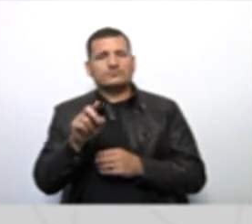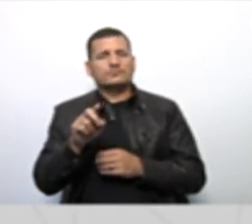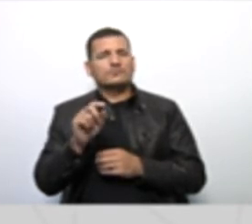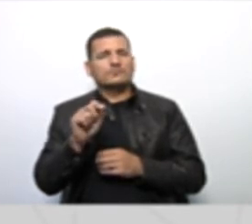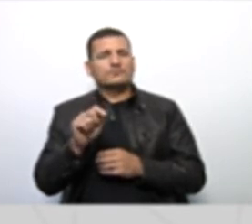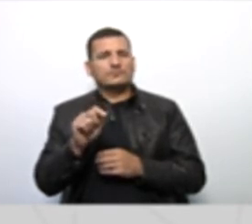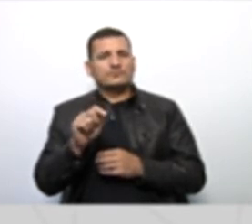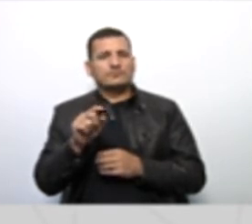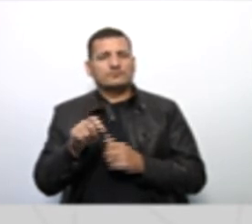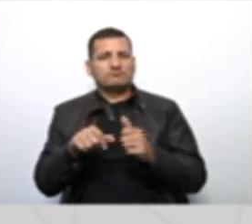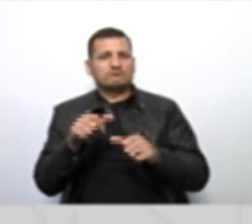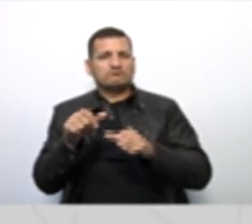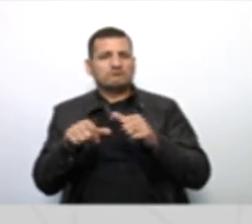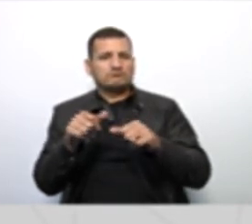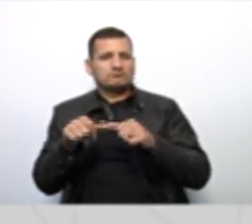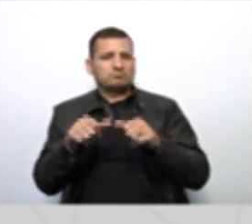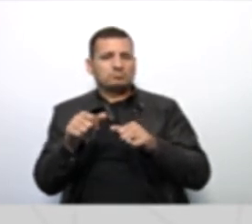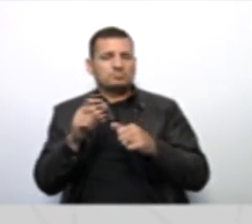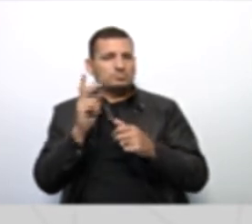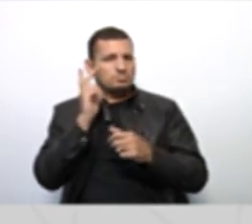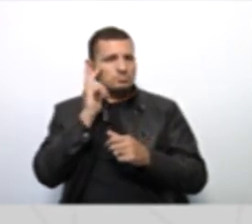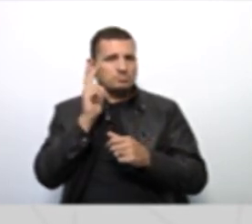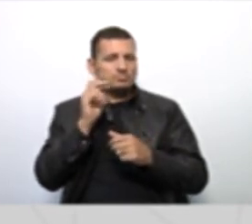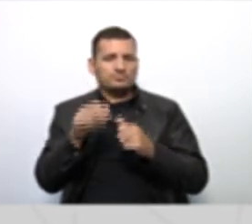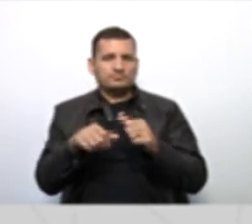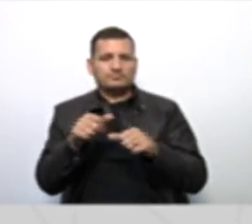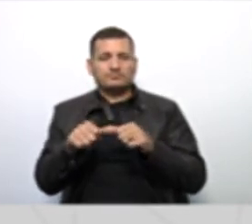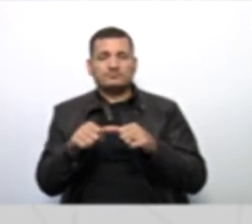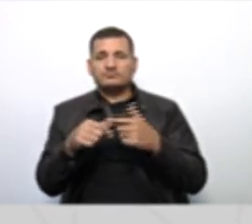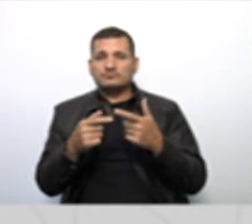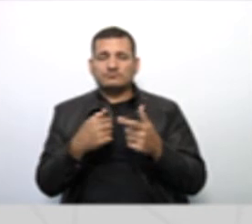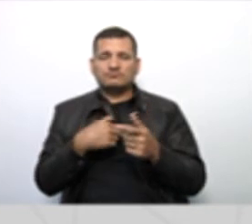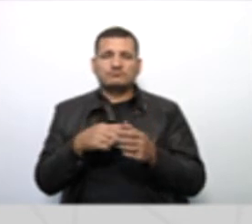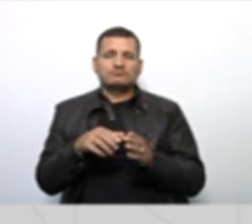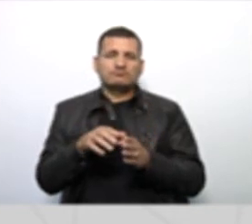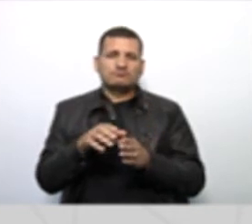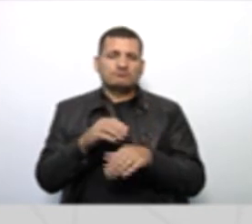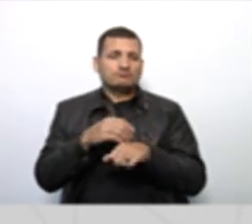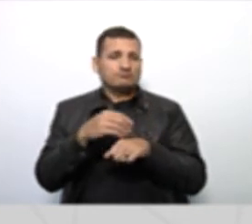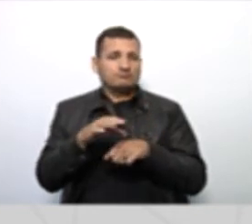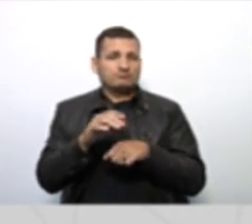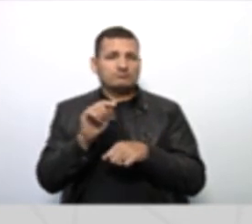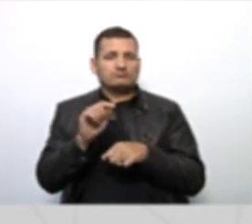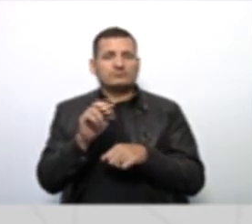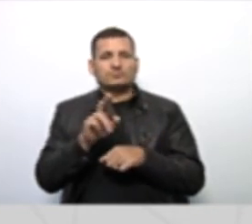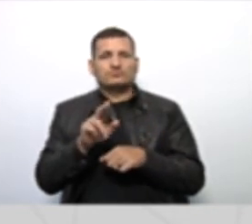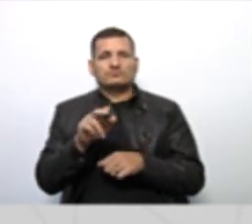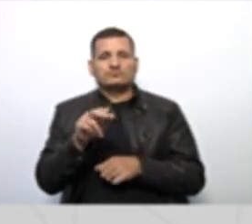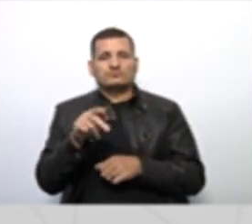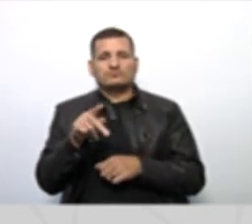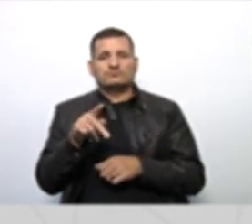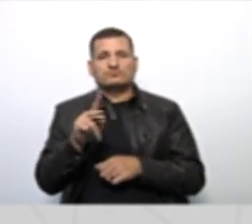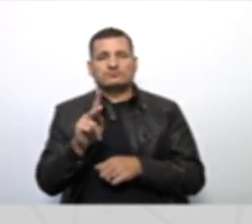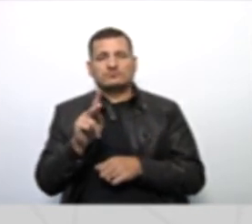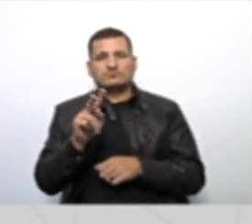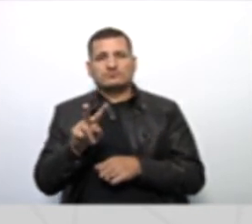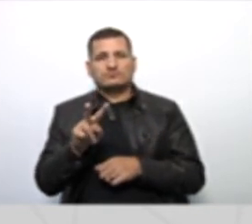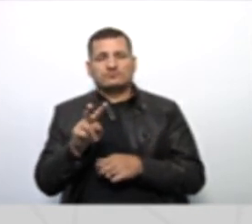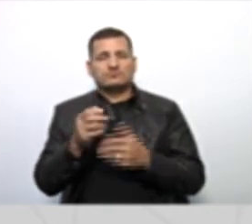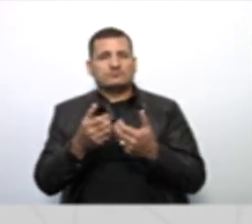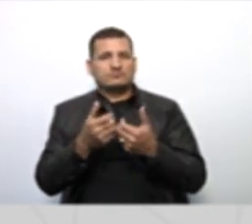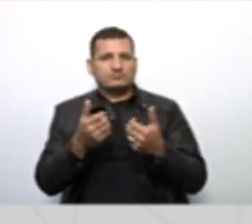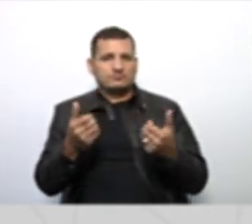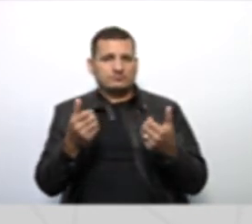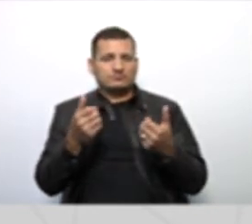são atualizados automaticamente. Então, eu te recomendo que você realmente utilize o .kv. Você separa a sua linguagem